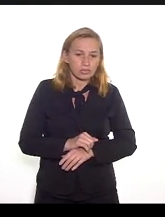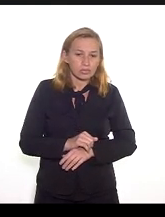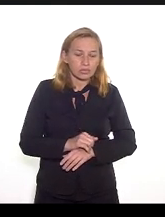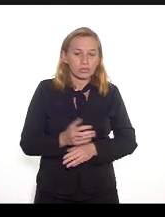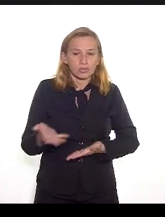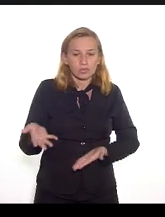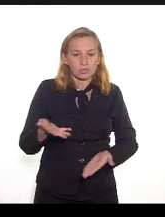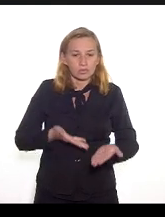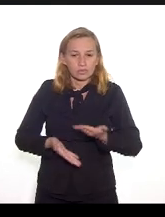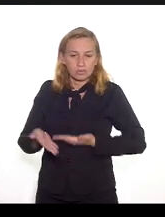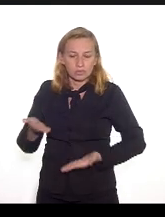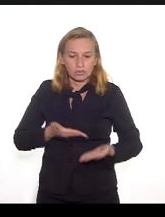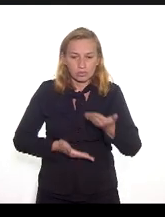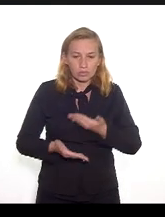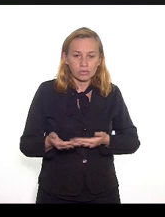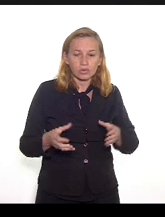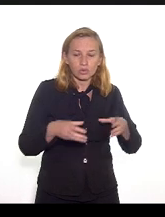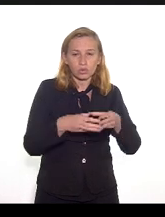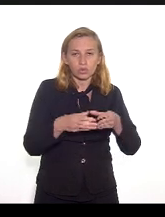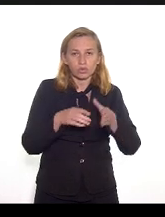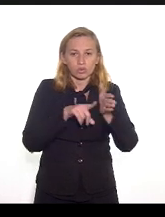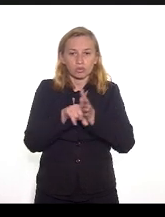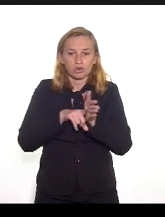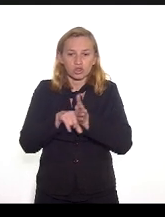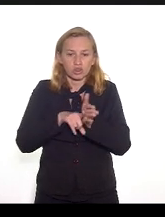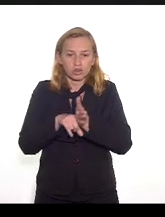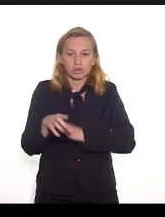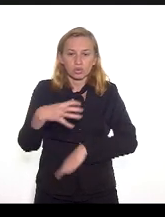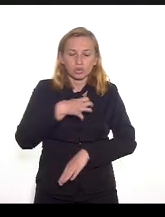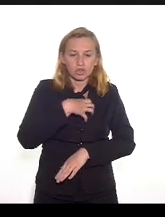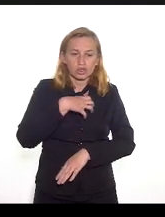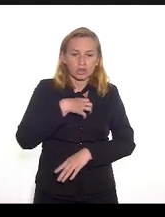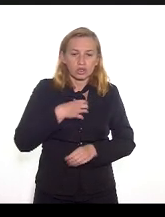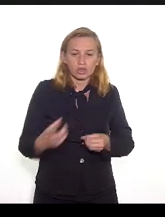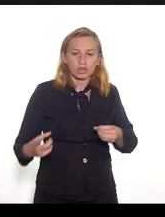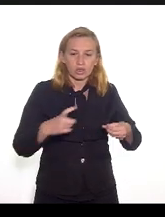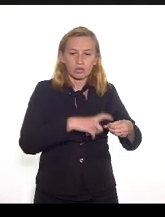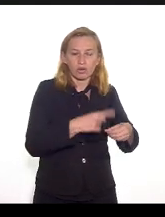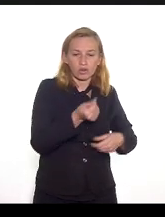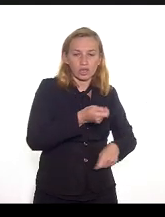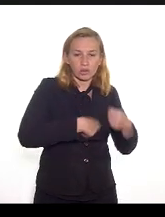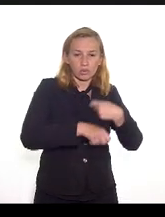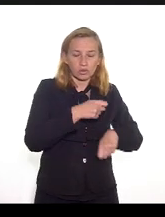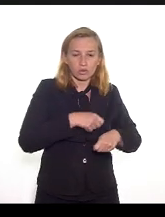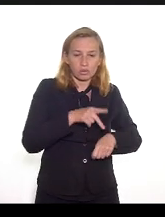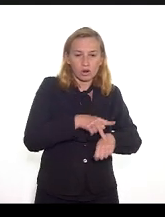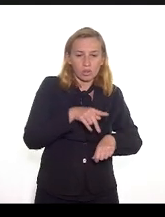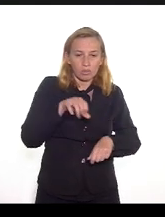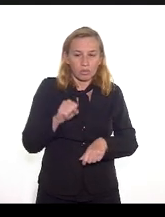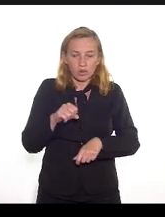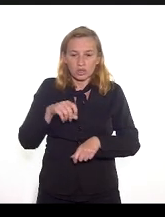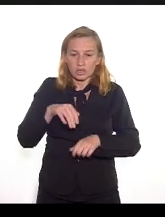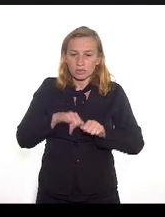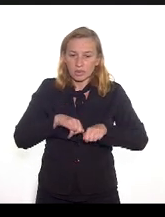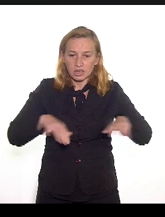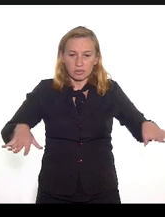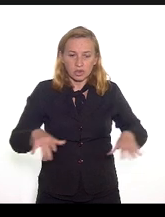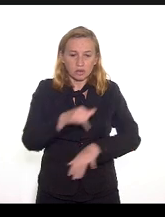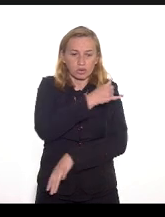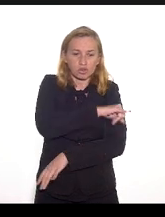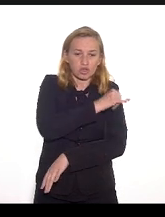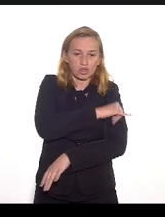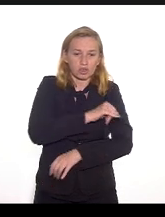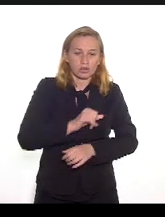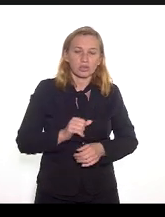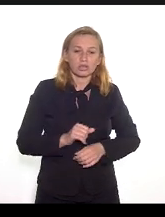colaboração, né, desse grupo de pesquisa no sentido da retomada econômica pós-pandemia aqui do Rio de Janeiro, fazendo